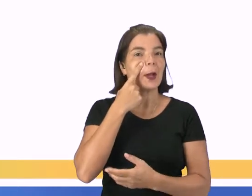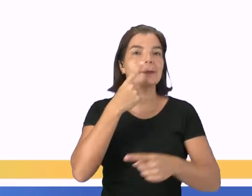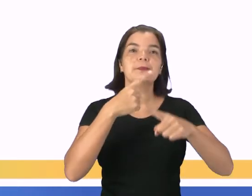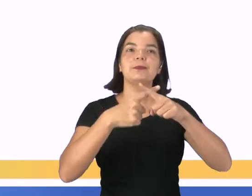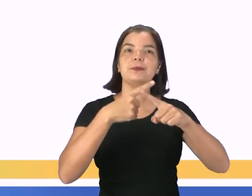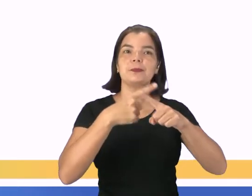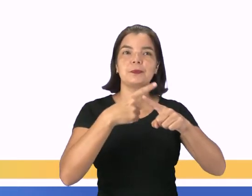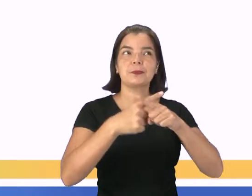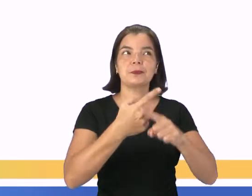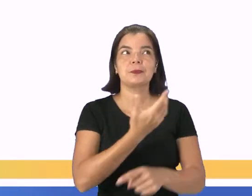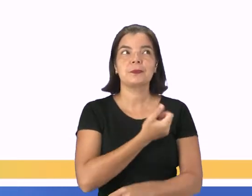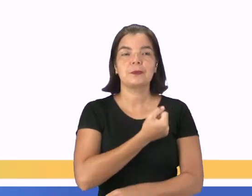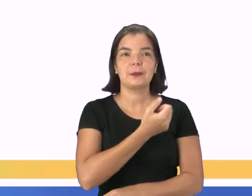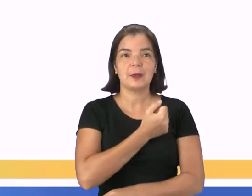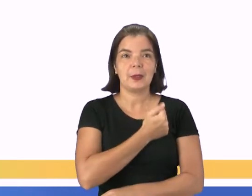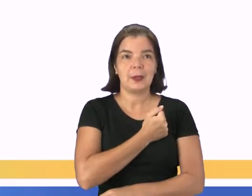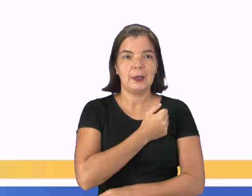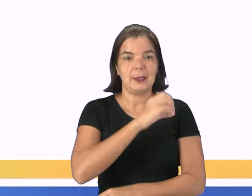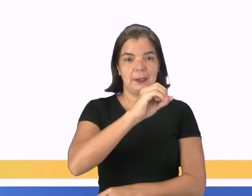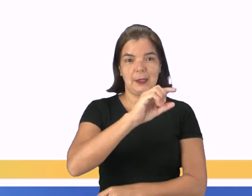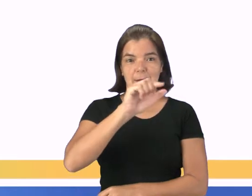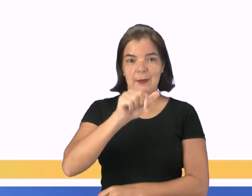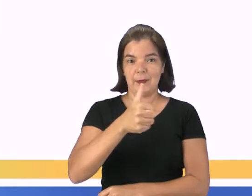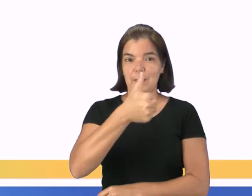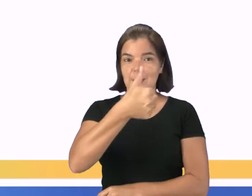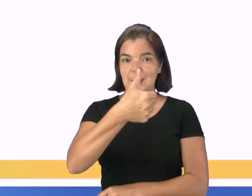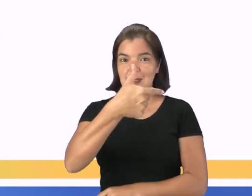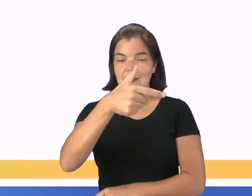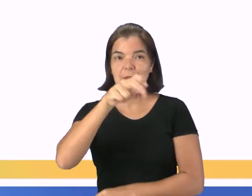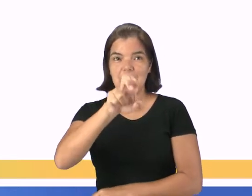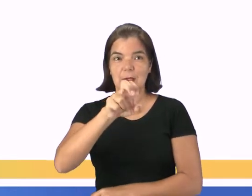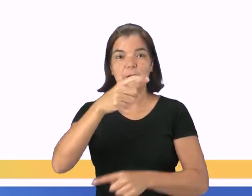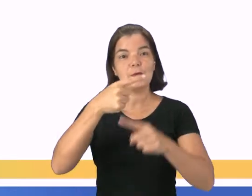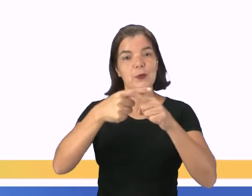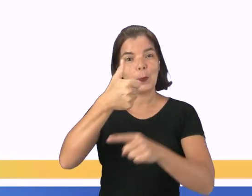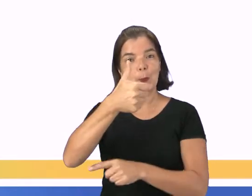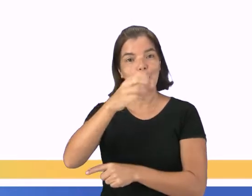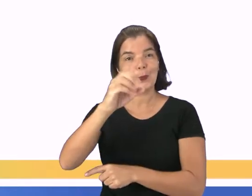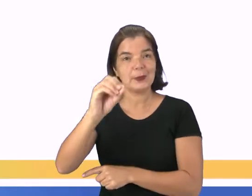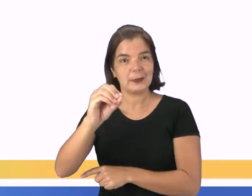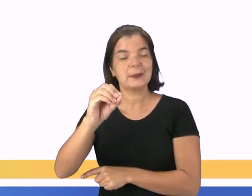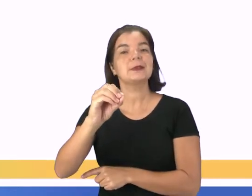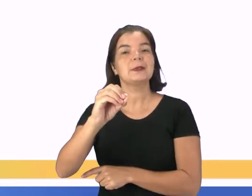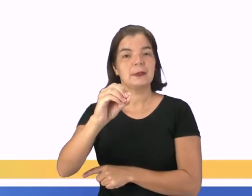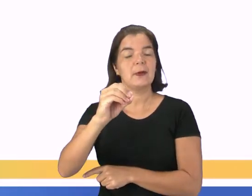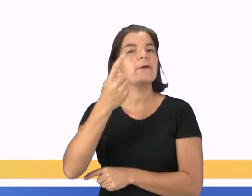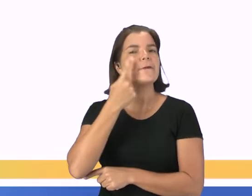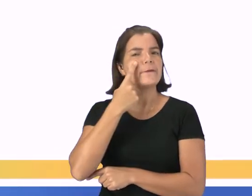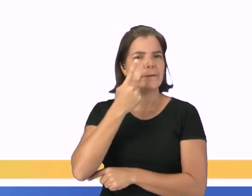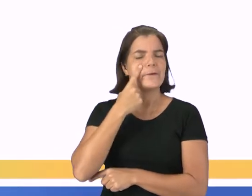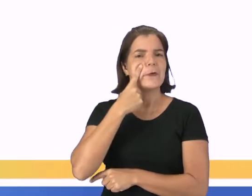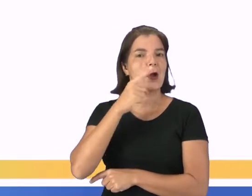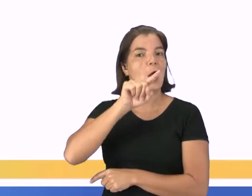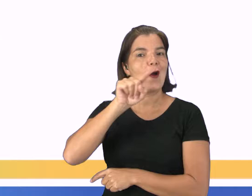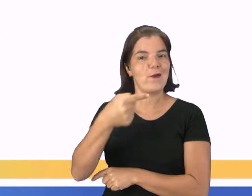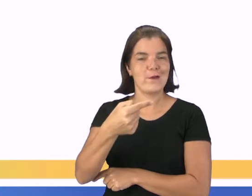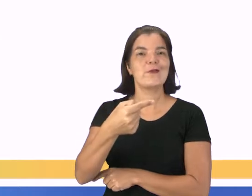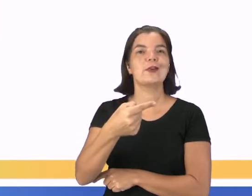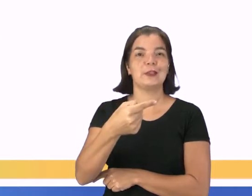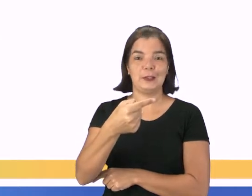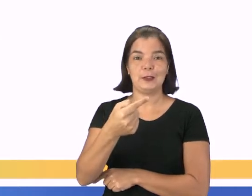número 0,125 por 100. Então, multiplicando esse número por 100, observe que a nossa vírgula deve andar